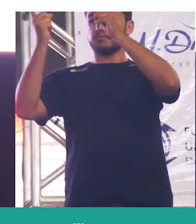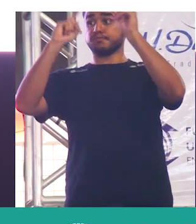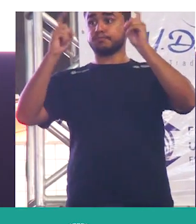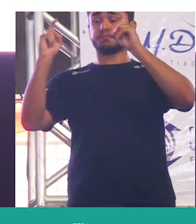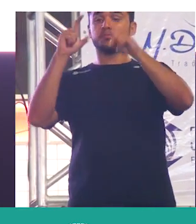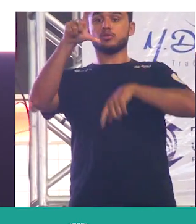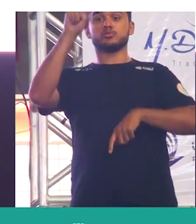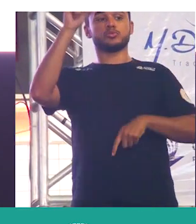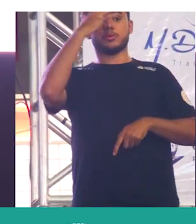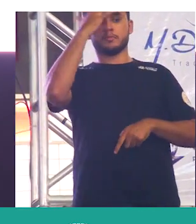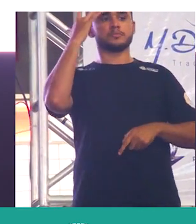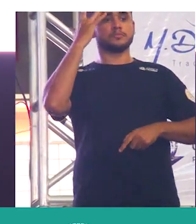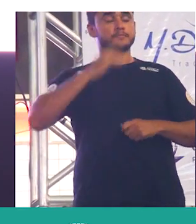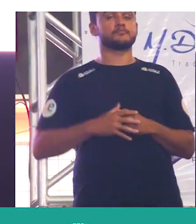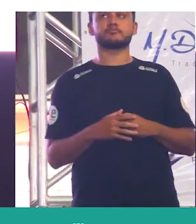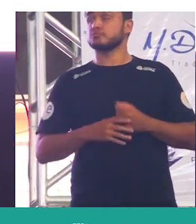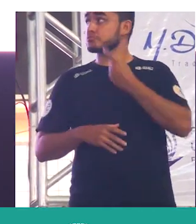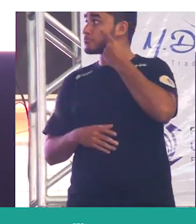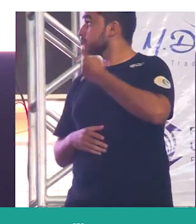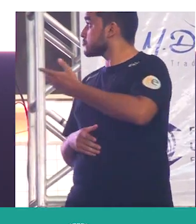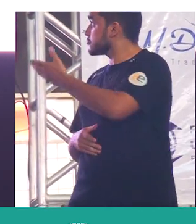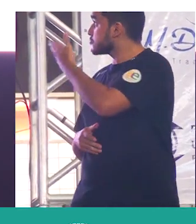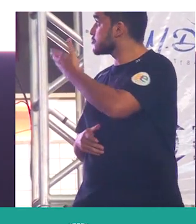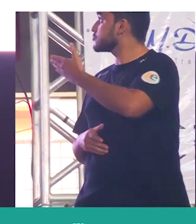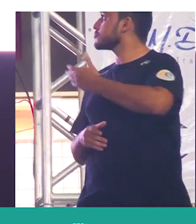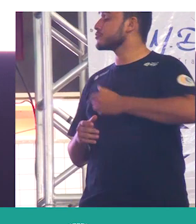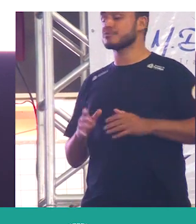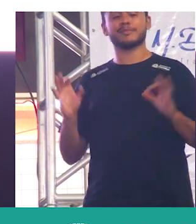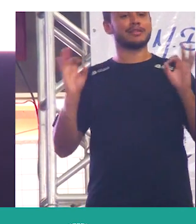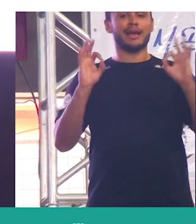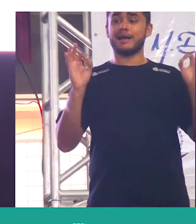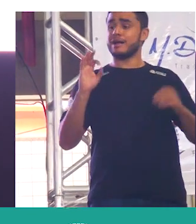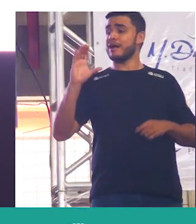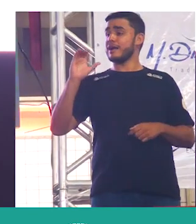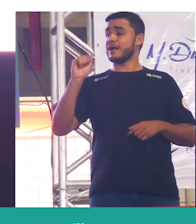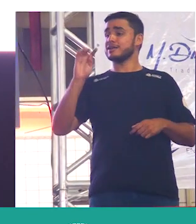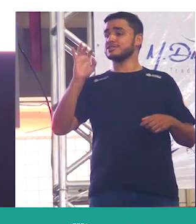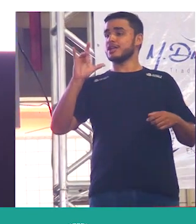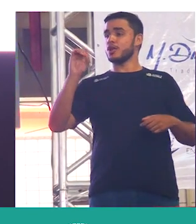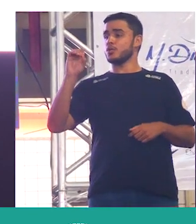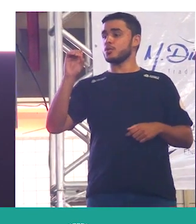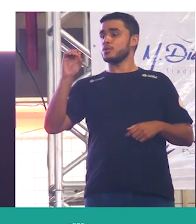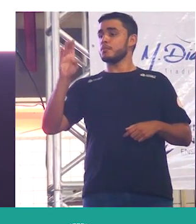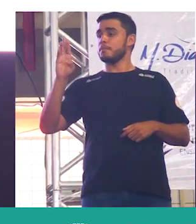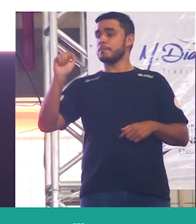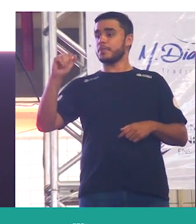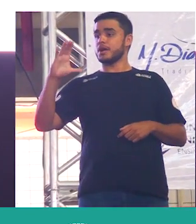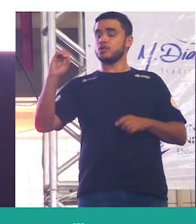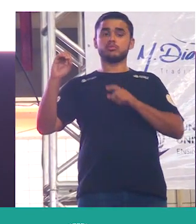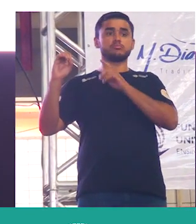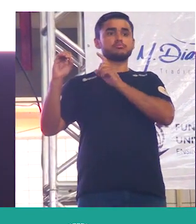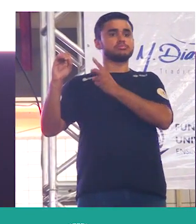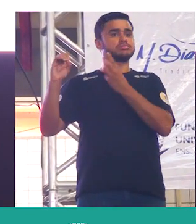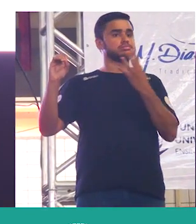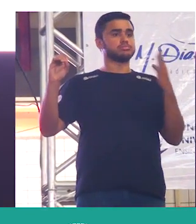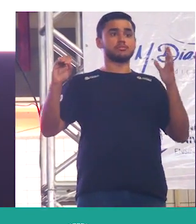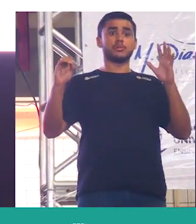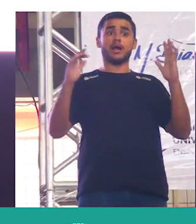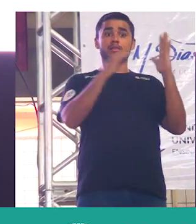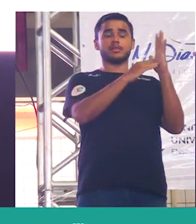agora, nenhum deles 5, de Castelo Branco até Figueiredo, foi eleito pelo